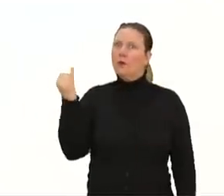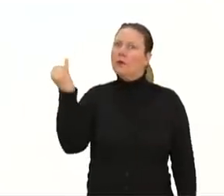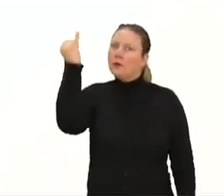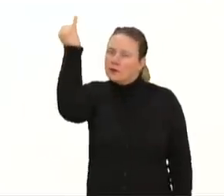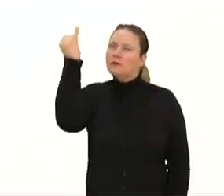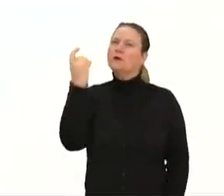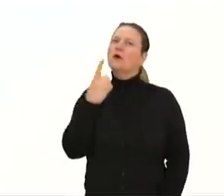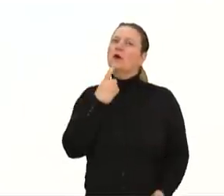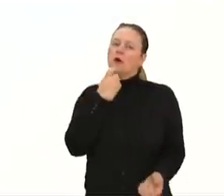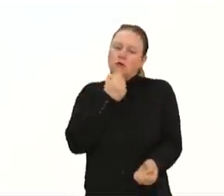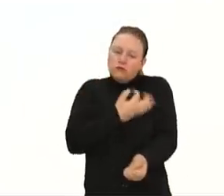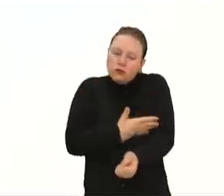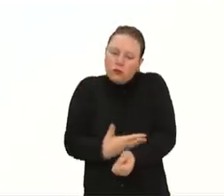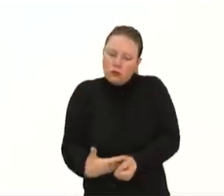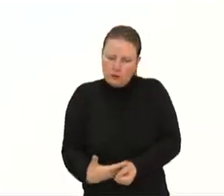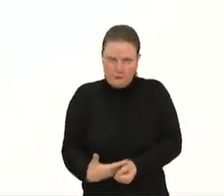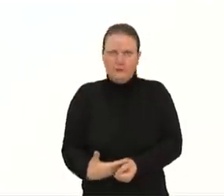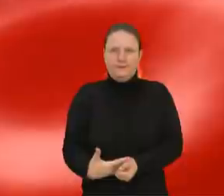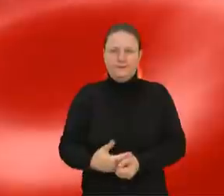aí para fazer um check-up.